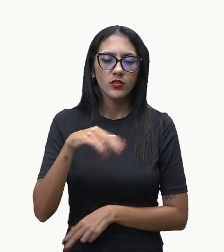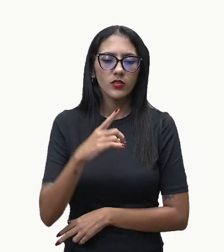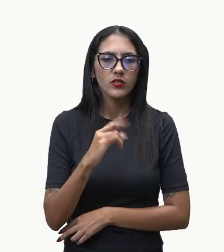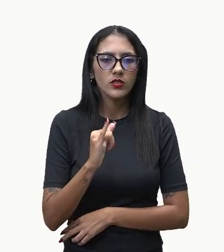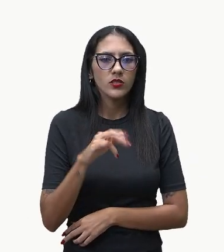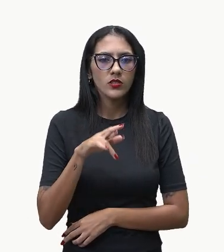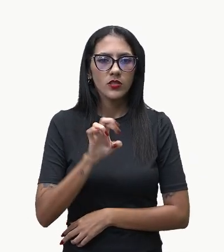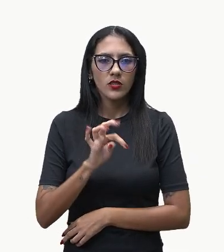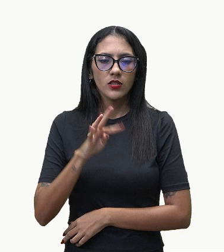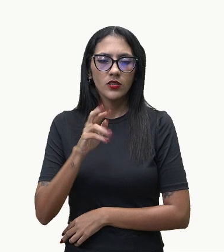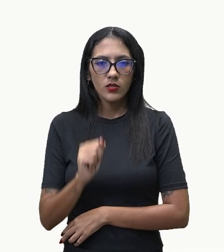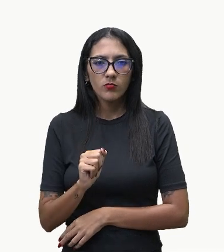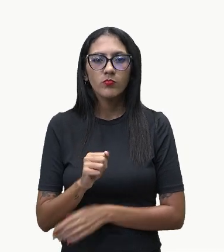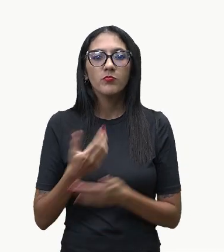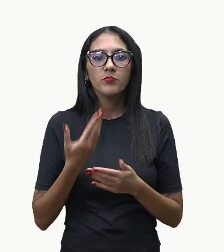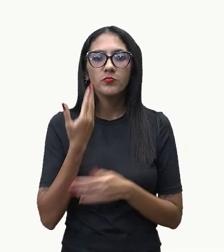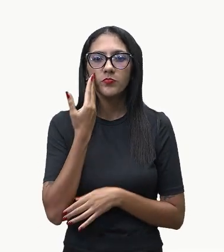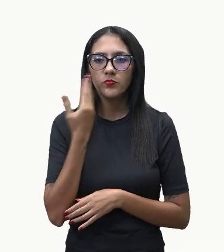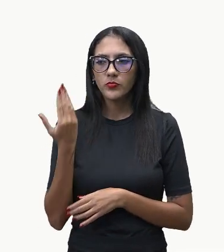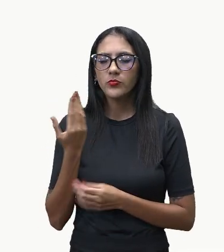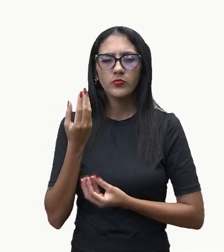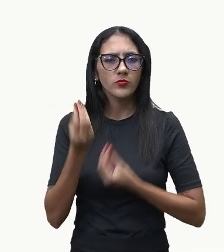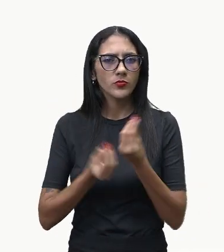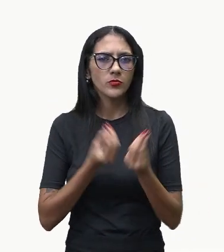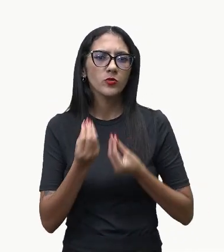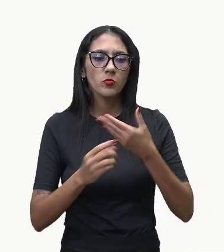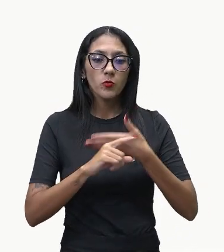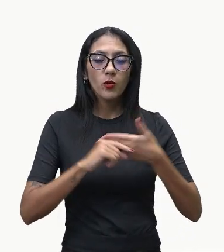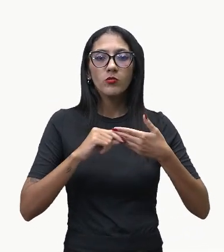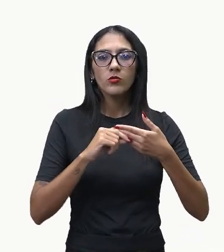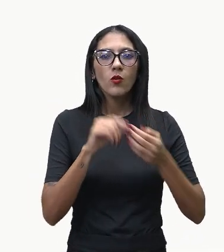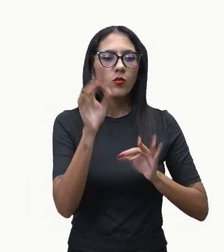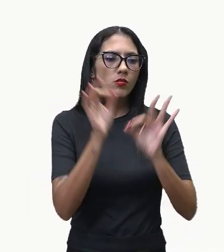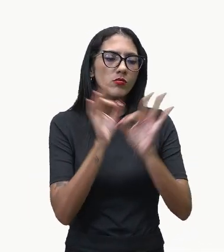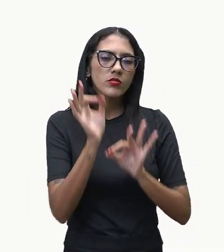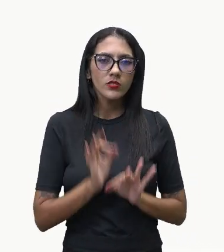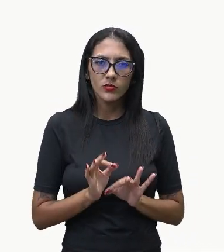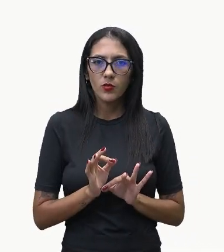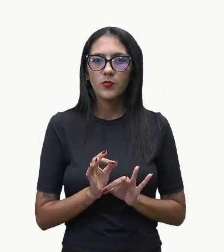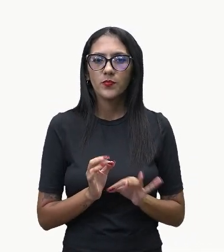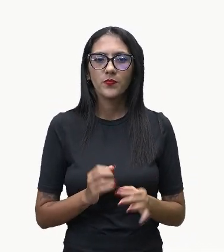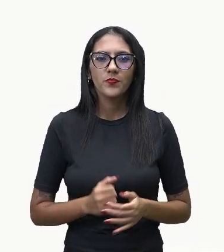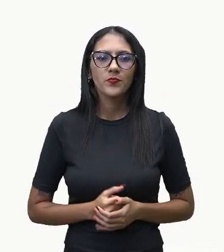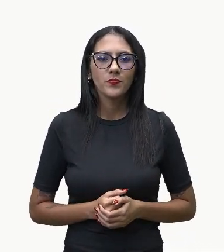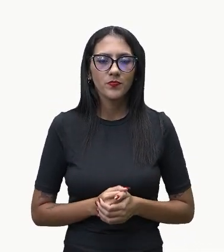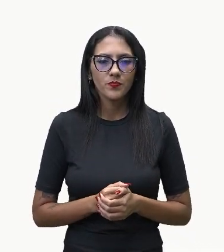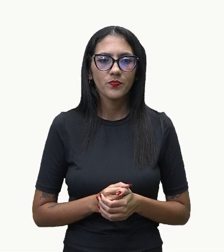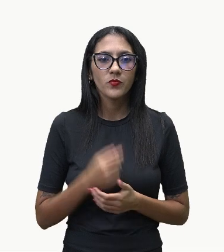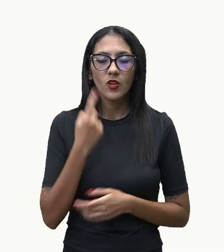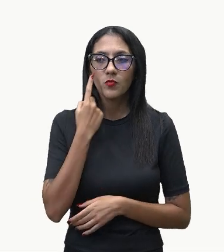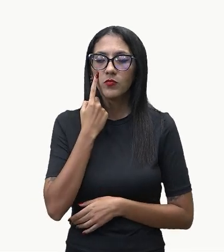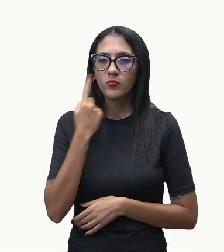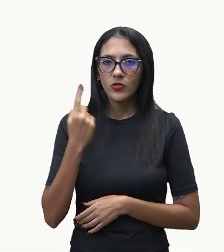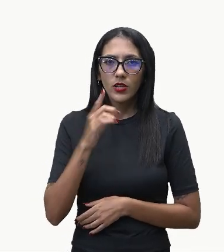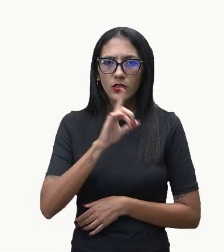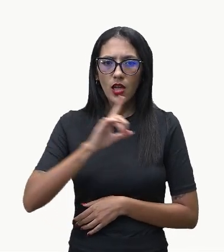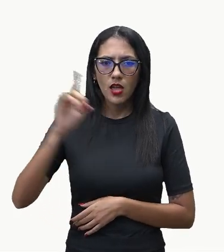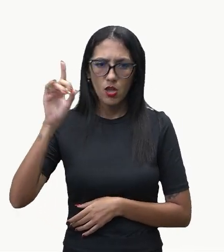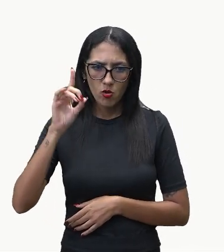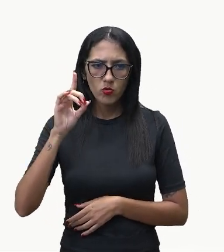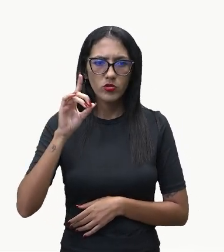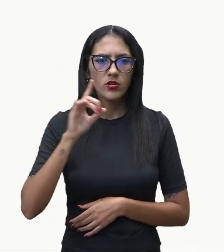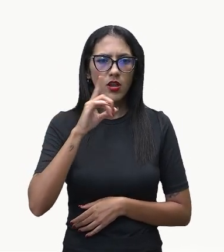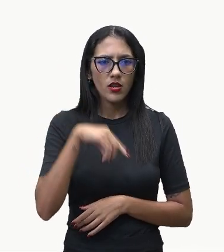assim a forma como o Fernando Pessoa estruturou estes versos. Deus ao mar. Ao